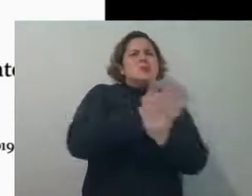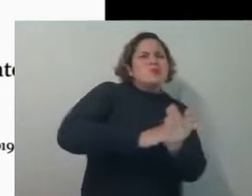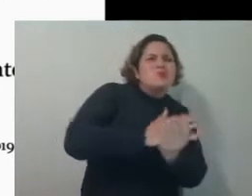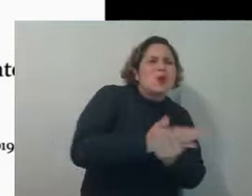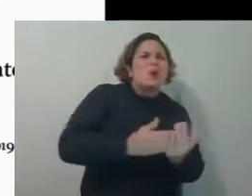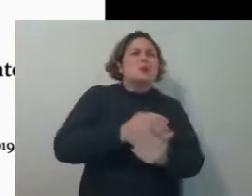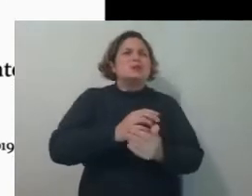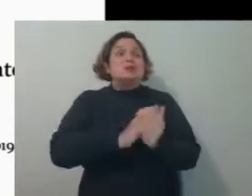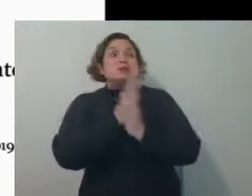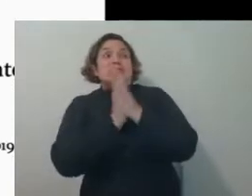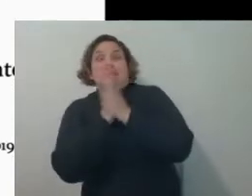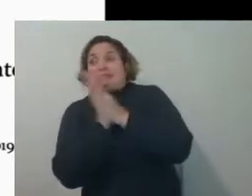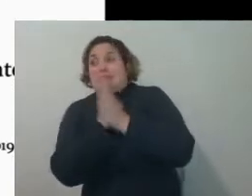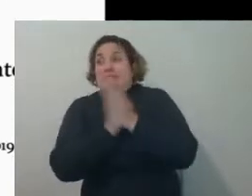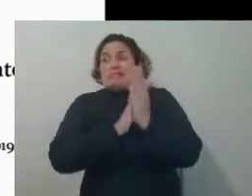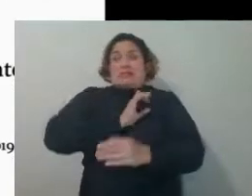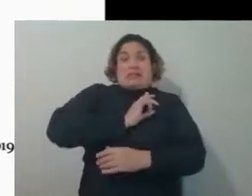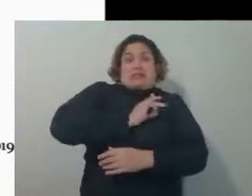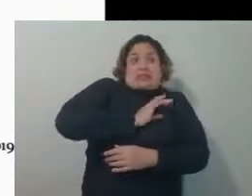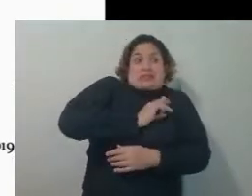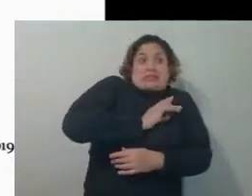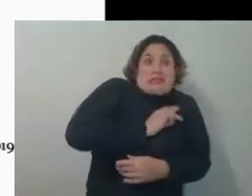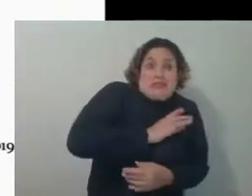e outras emoções negativas.